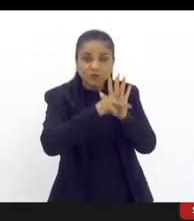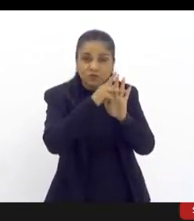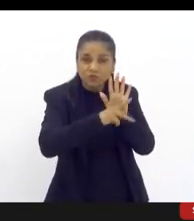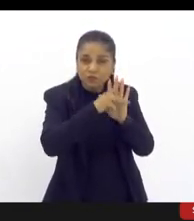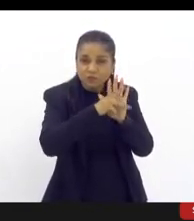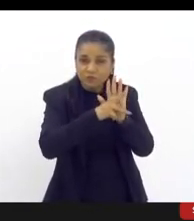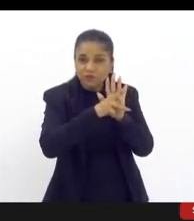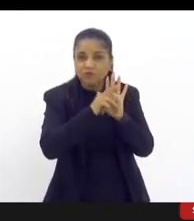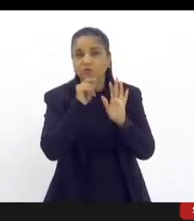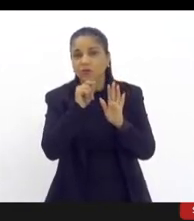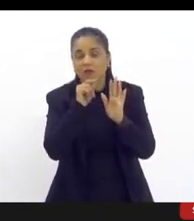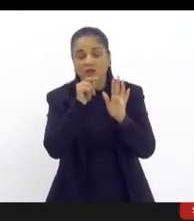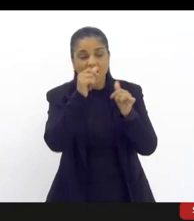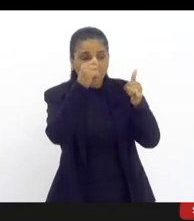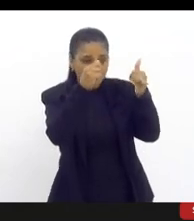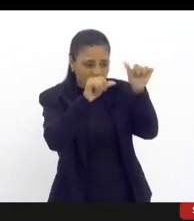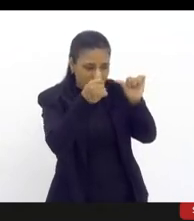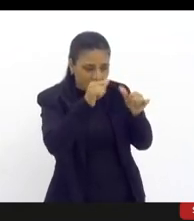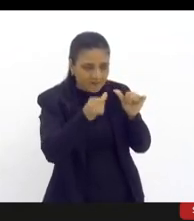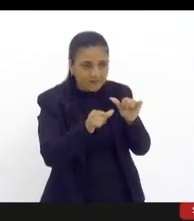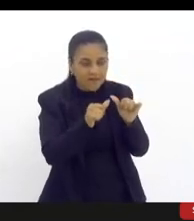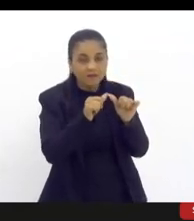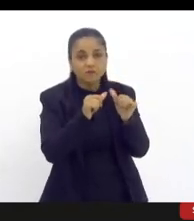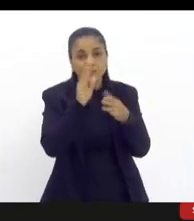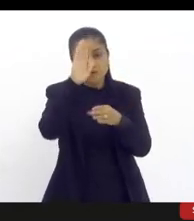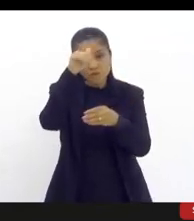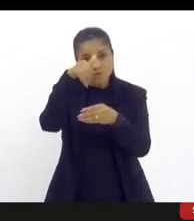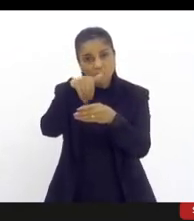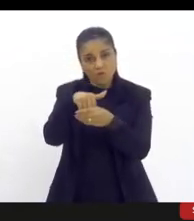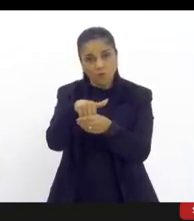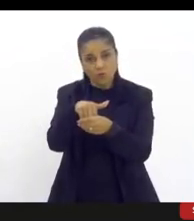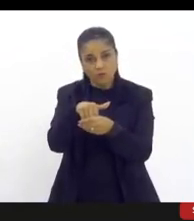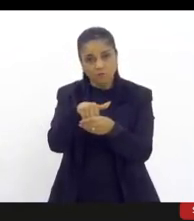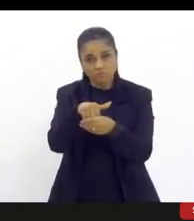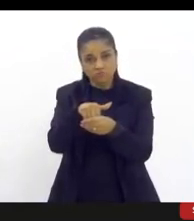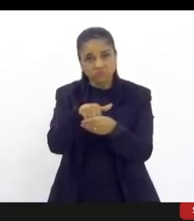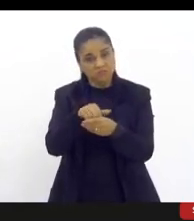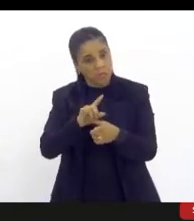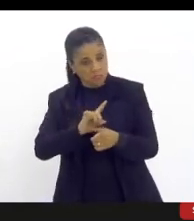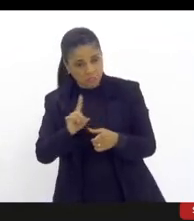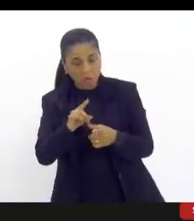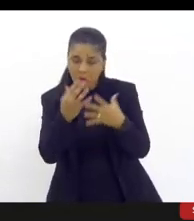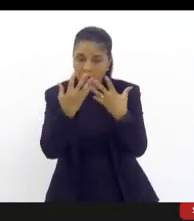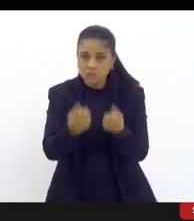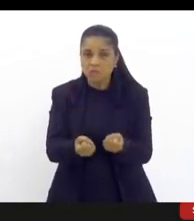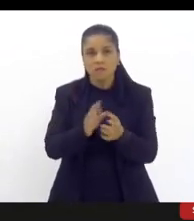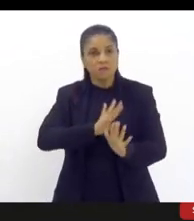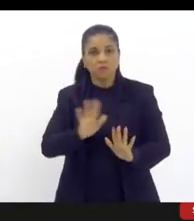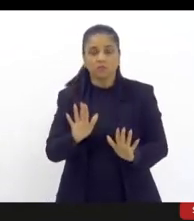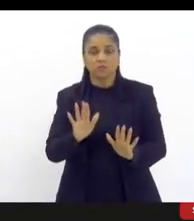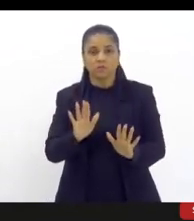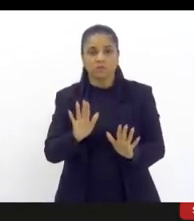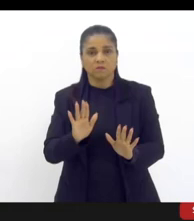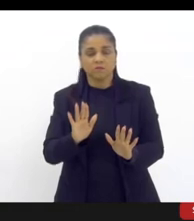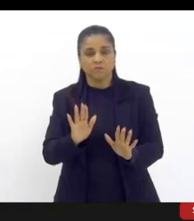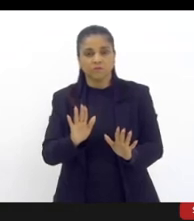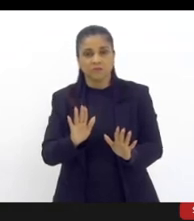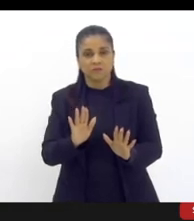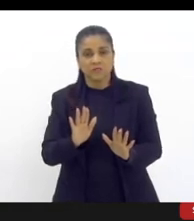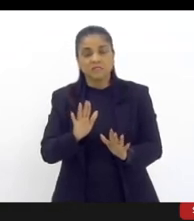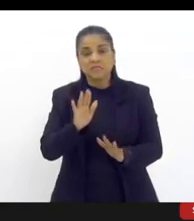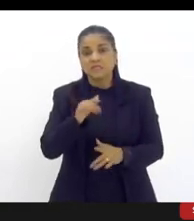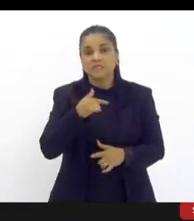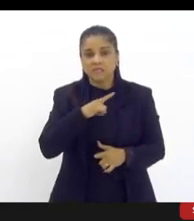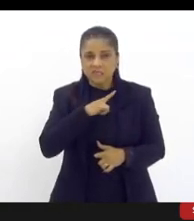ser analisados e votados. Se for não, é não. Eu aceito. O nosso, aí tem